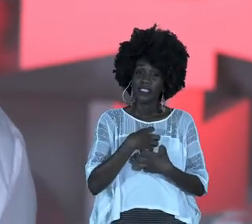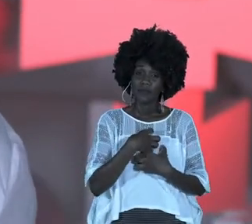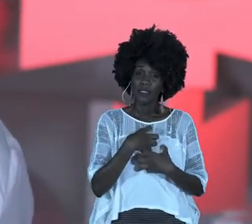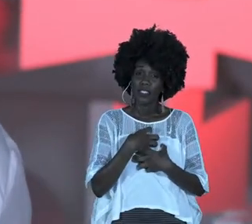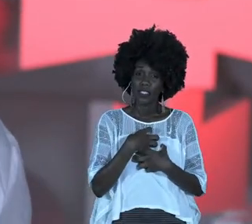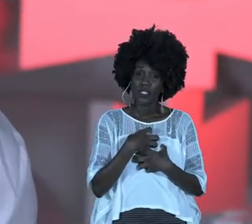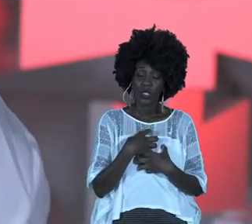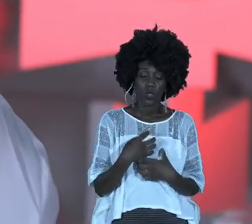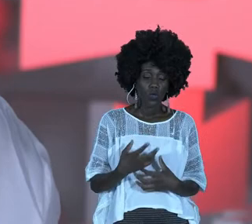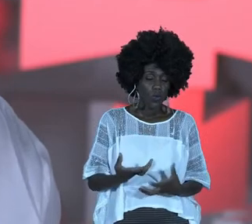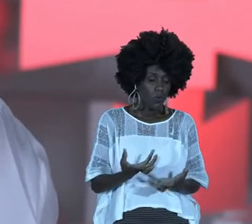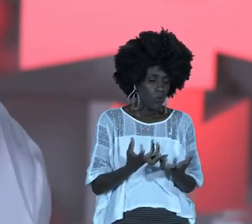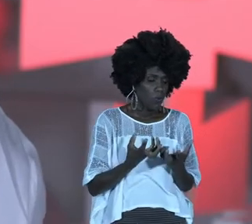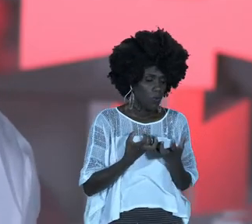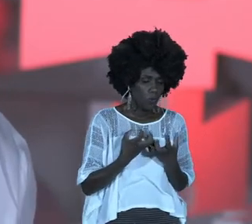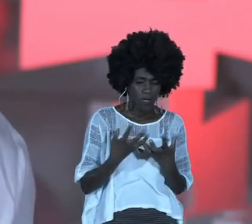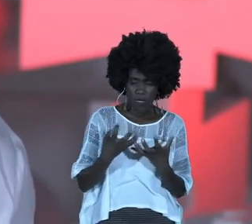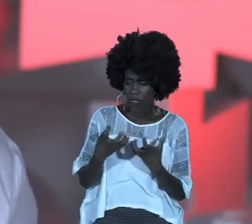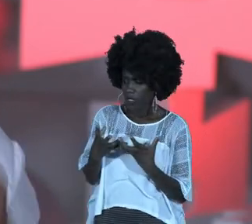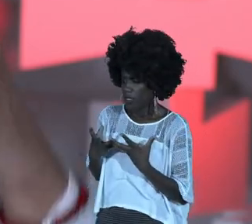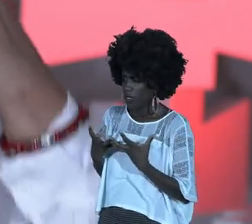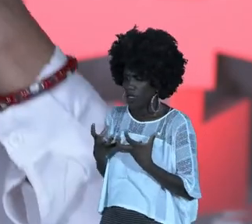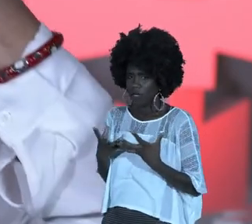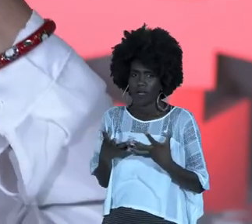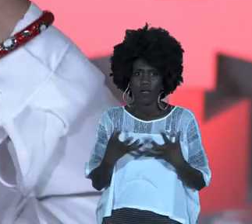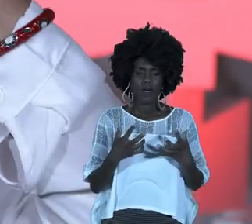sensações, provocações sensoriais